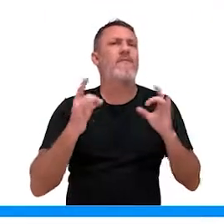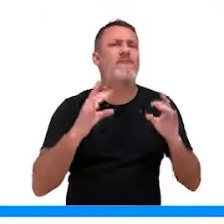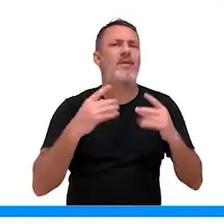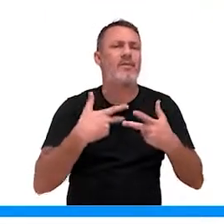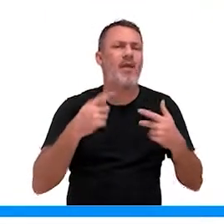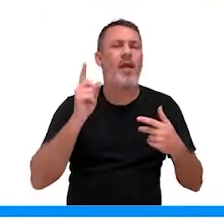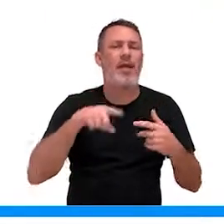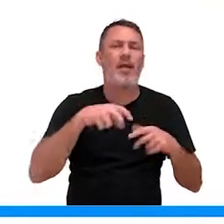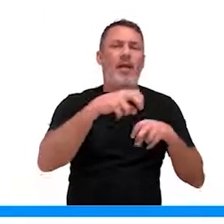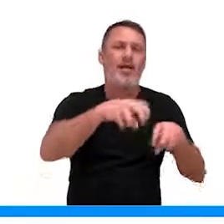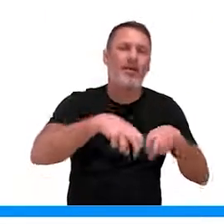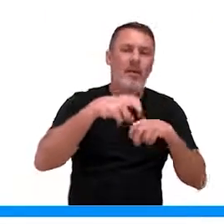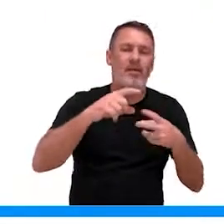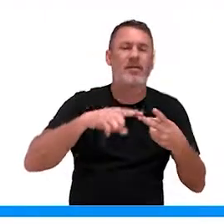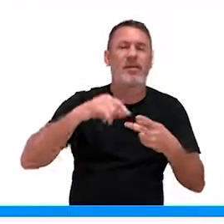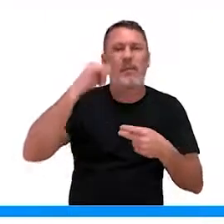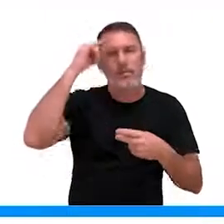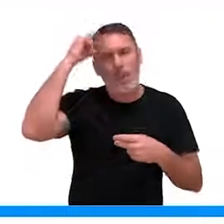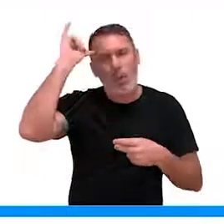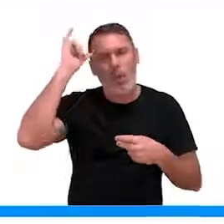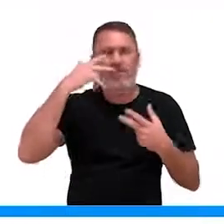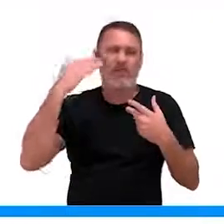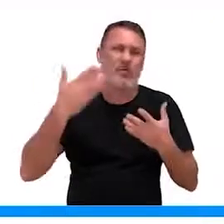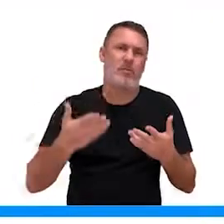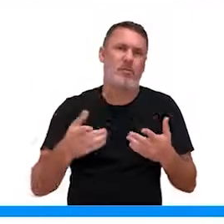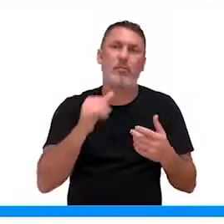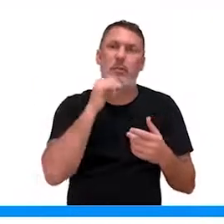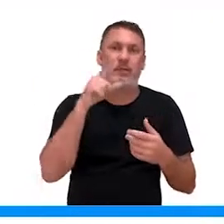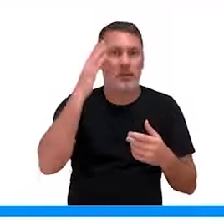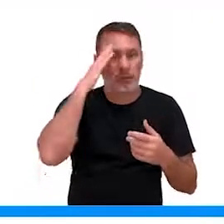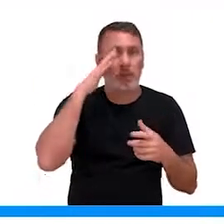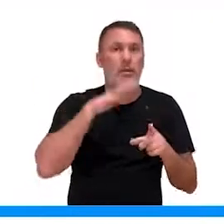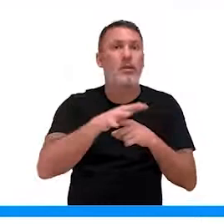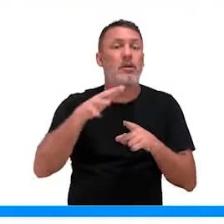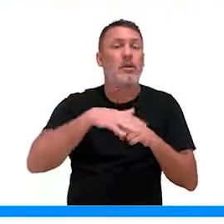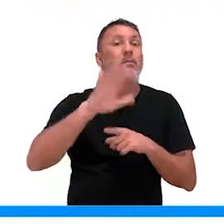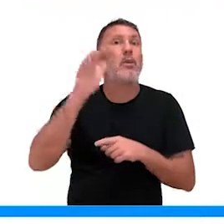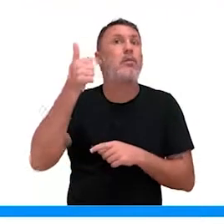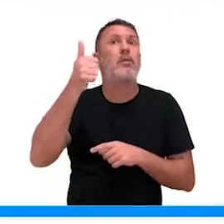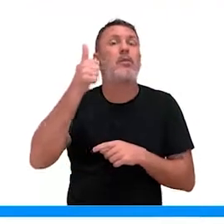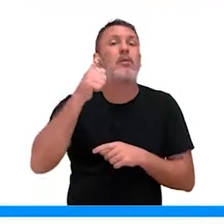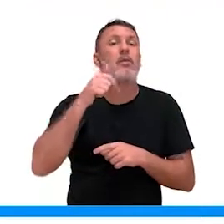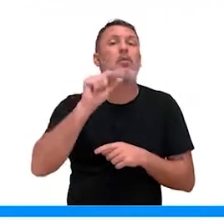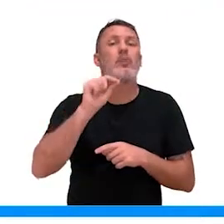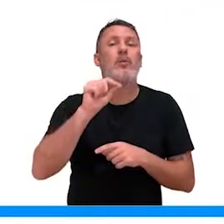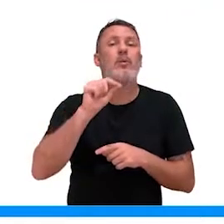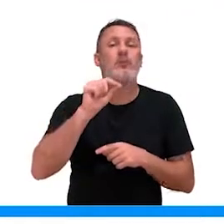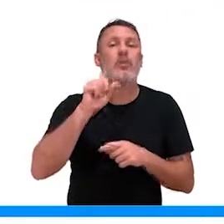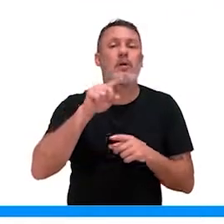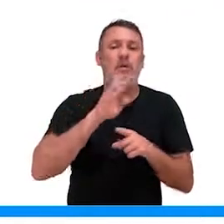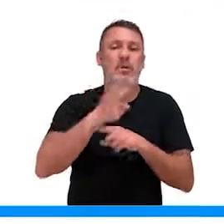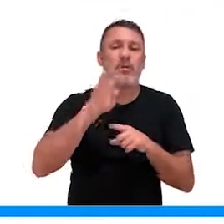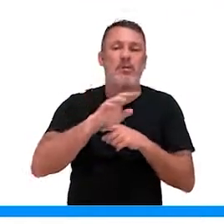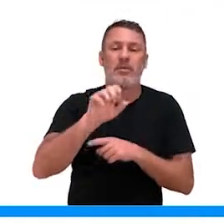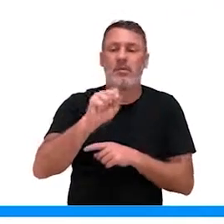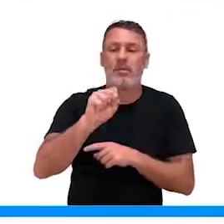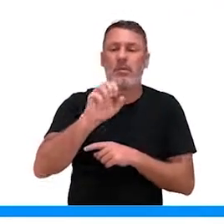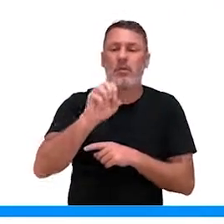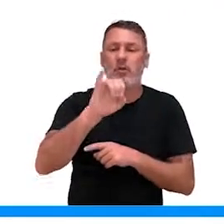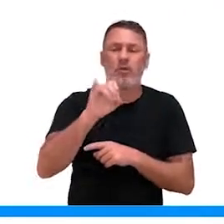e a pecuária, né, principalmente, por exemplo, para a produção de soja, tá? Que é uma das maiores